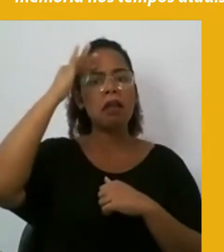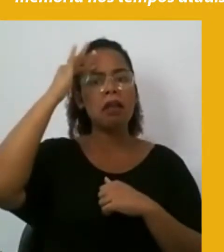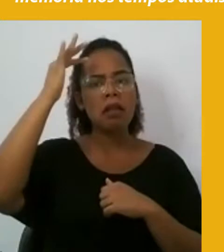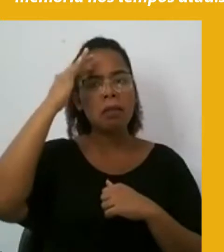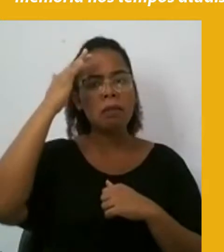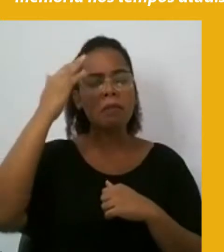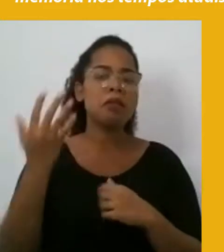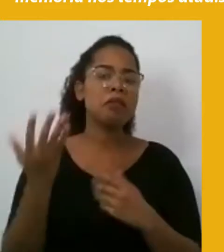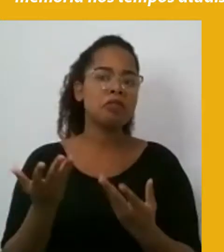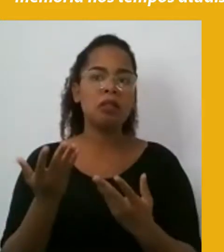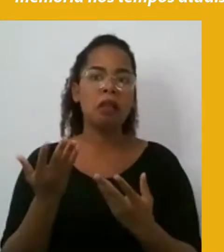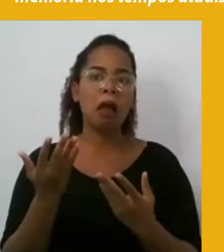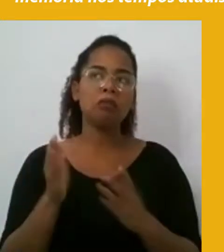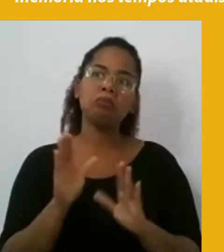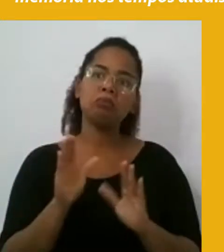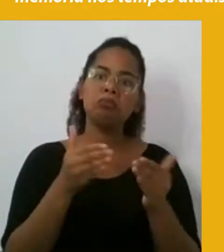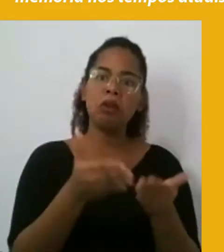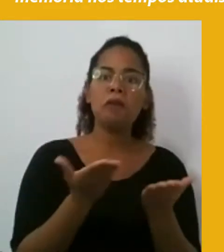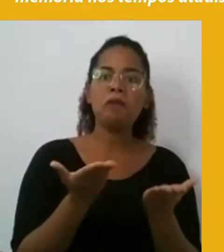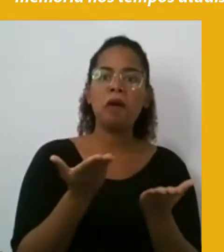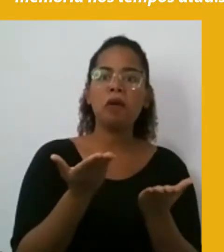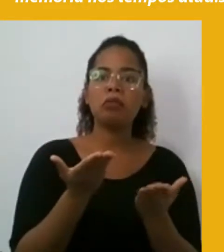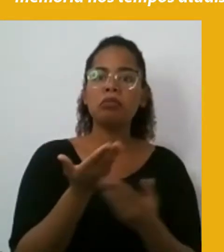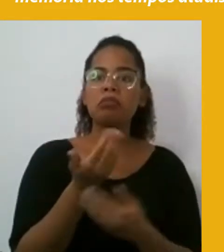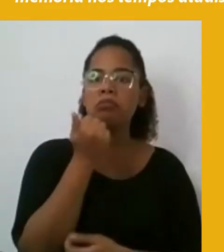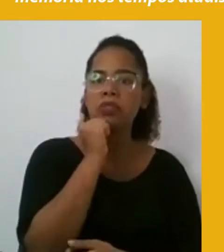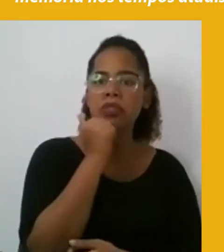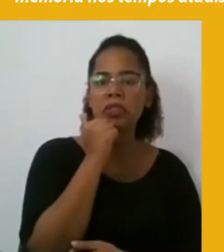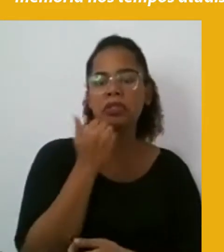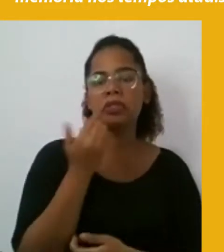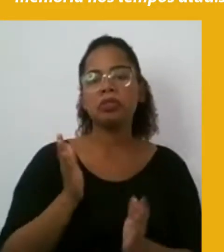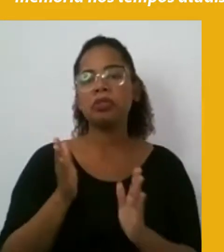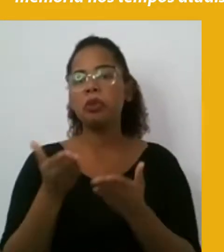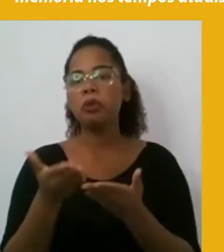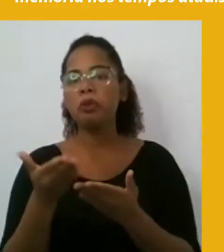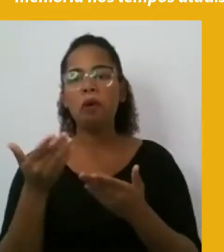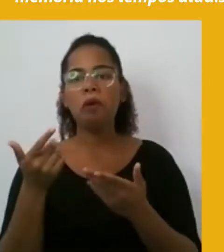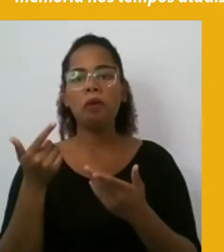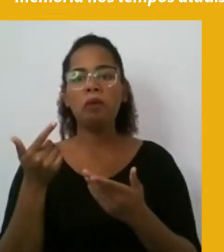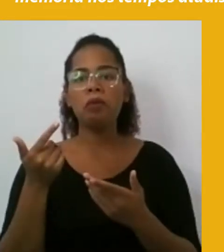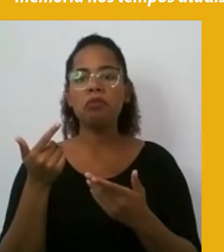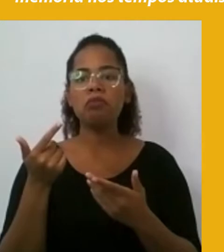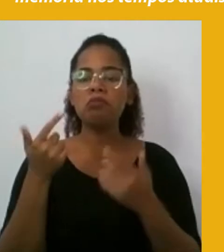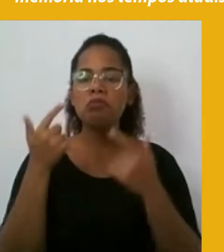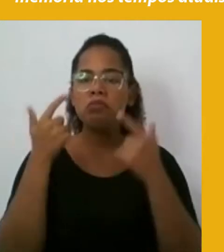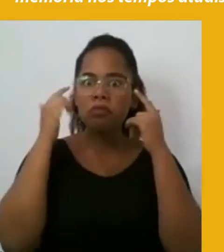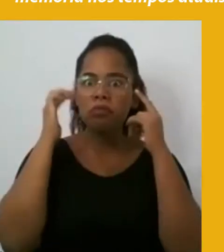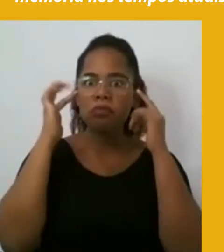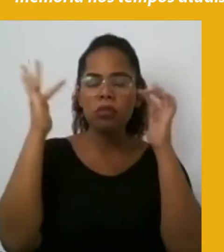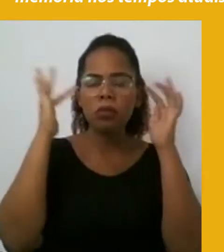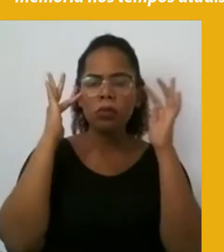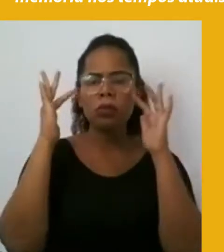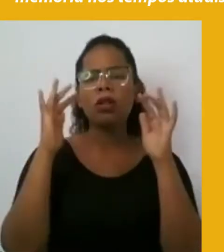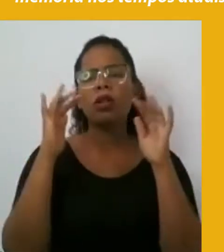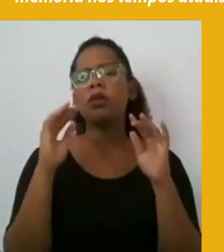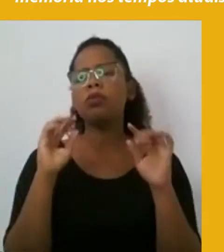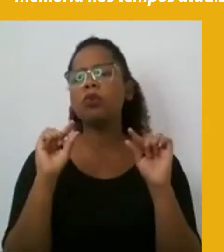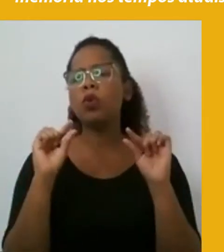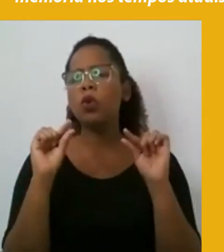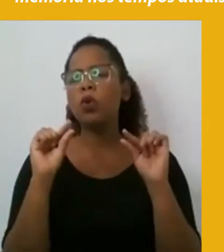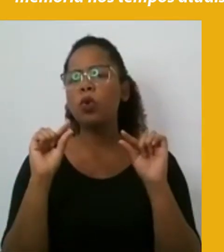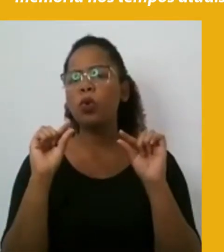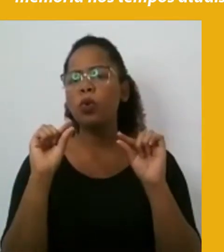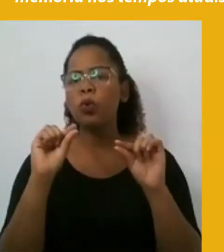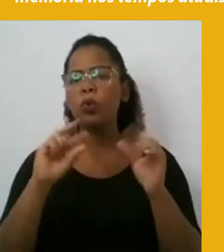científica, de forma mais ponderada, entender o que, estamos diante de quê, né? O que de fato